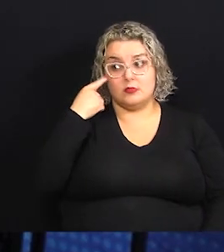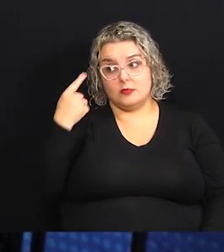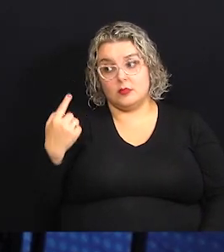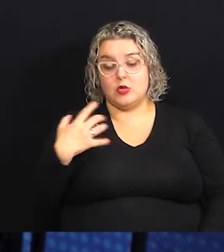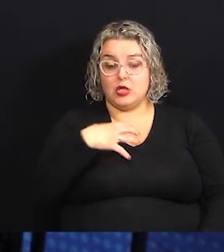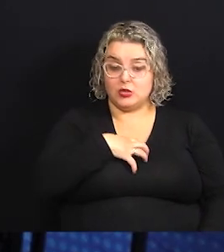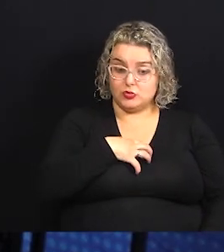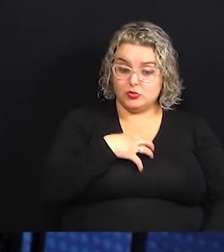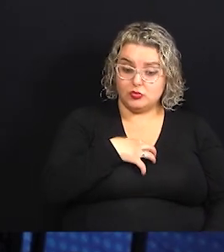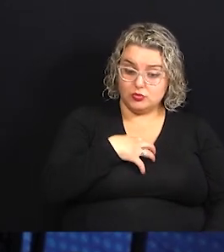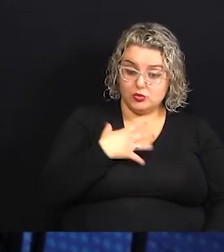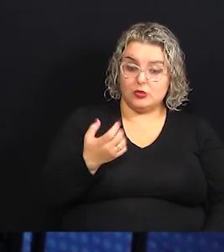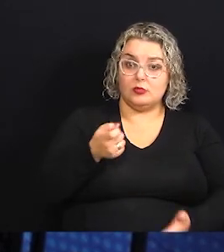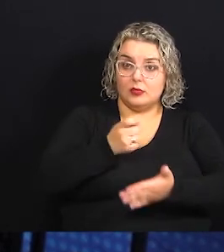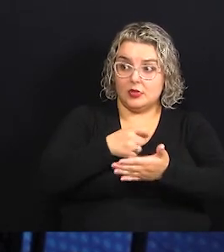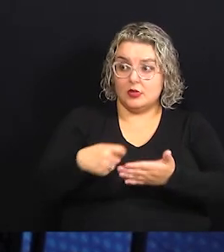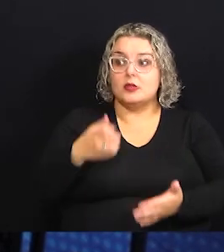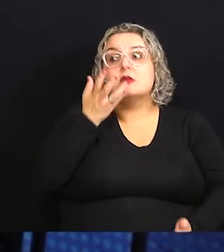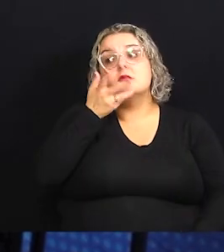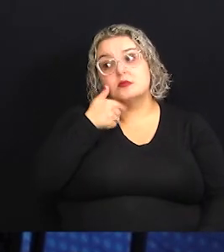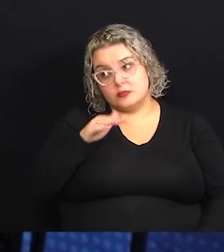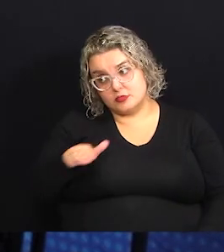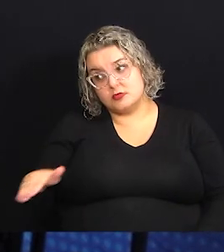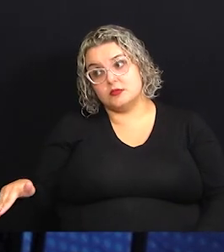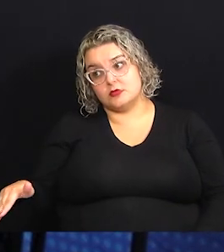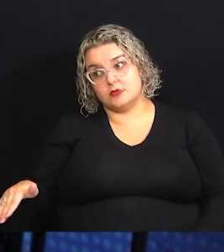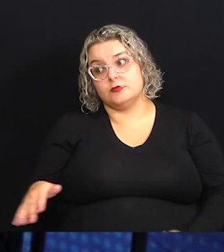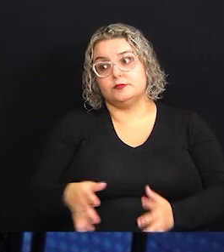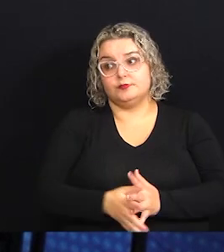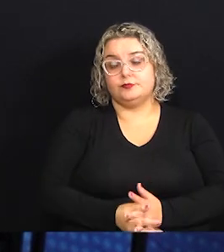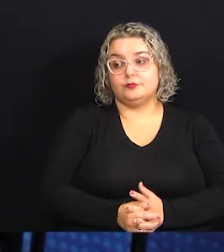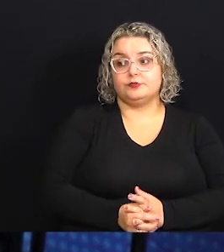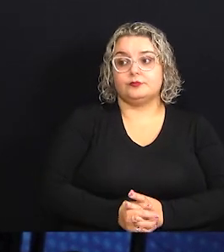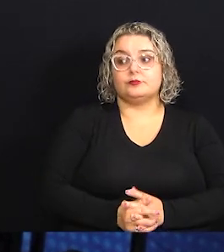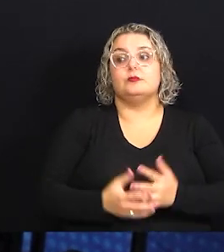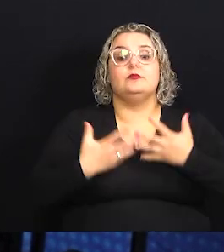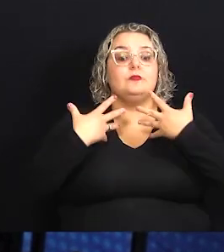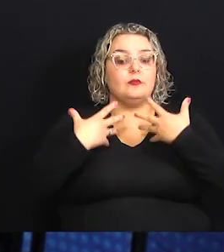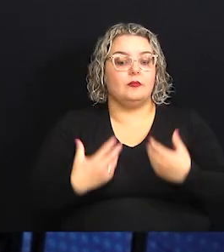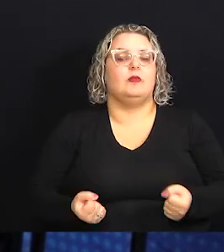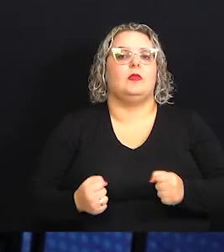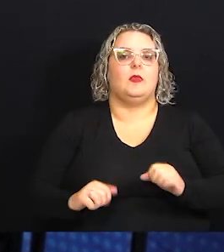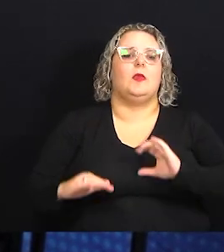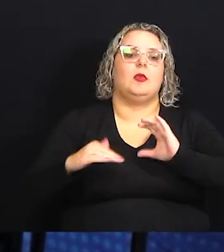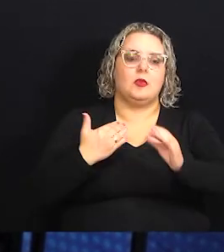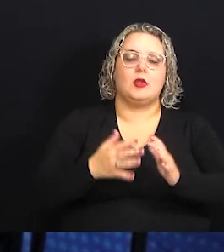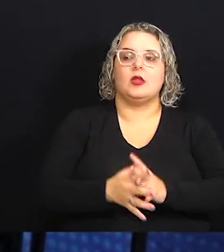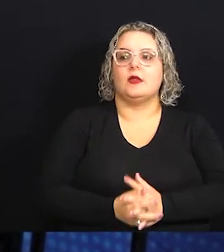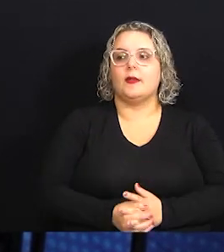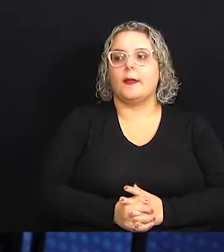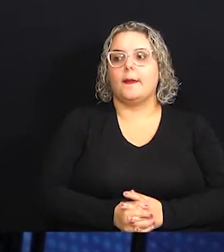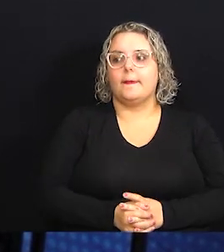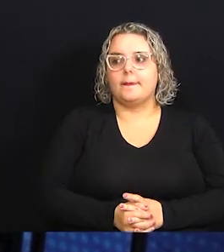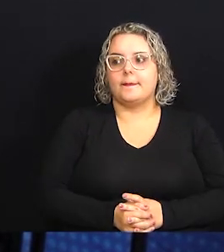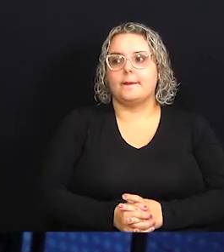pensar na forma que você vai escrever para uma criança, né? Receber aquela mensagem.